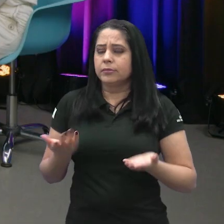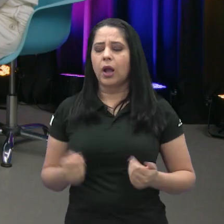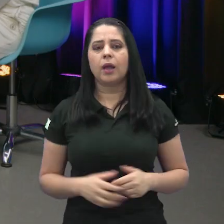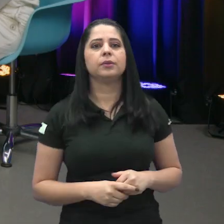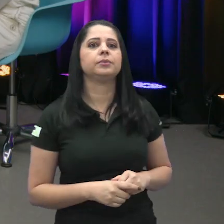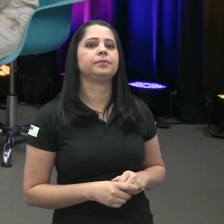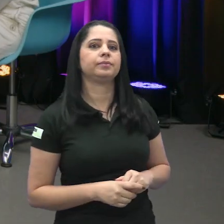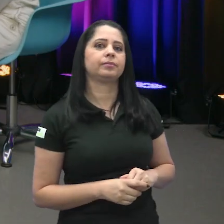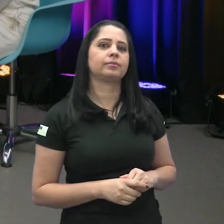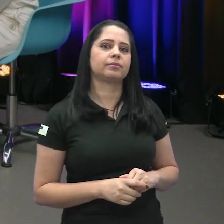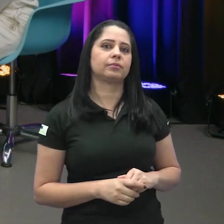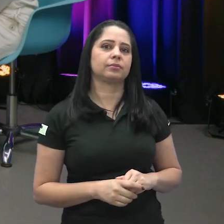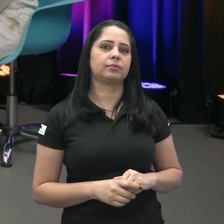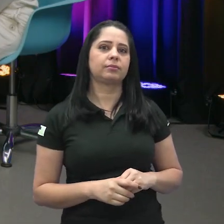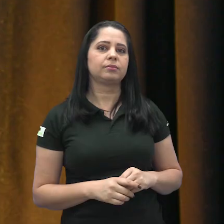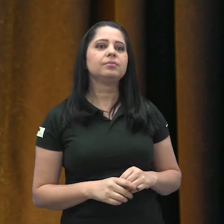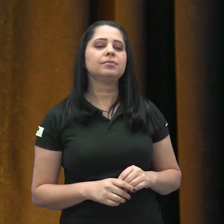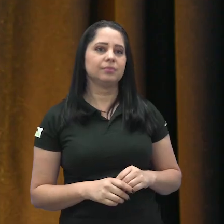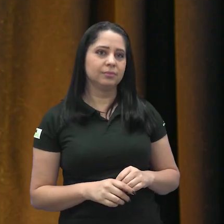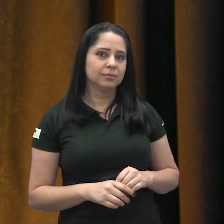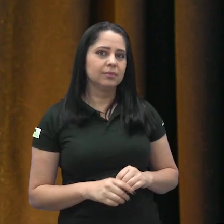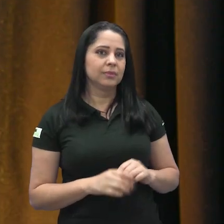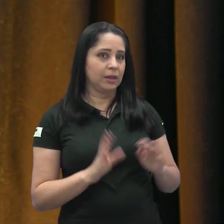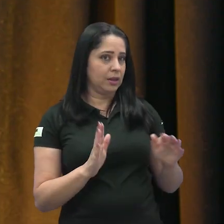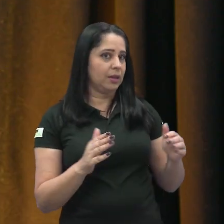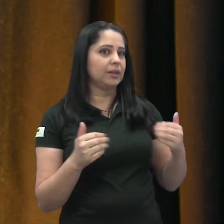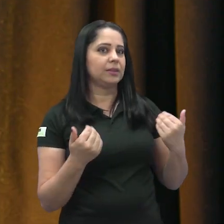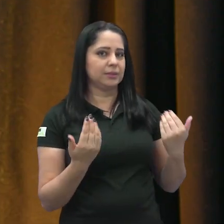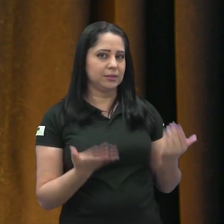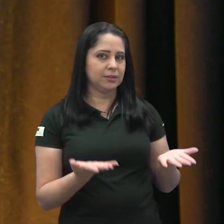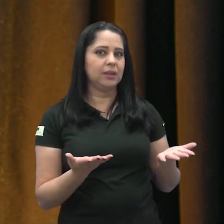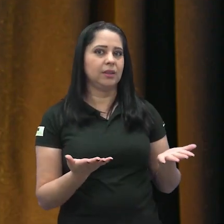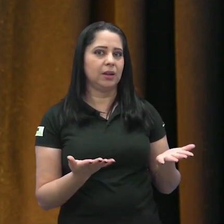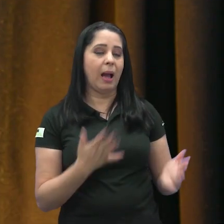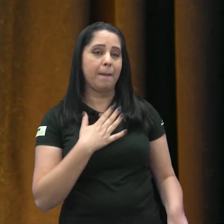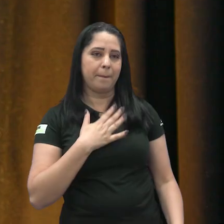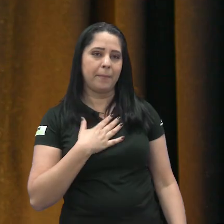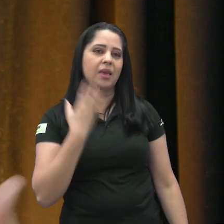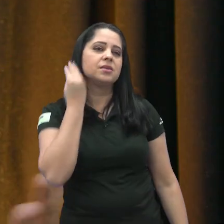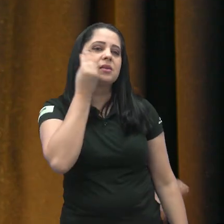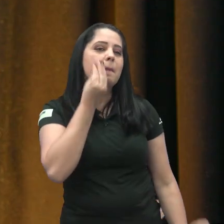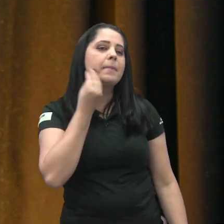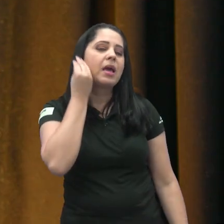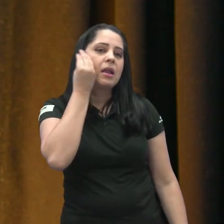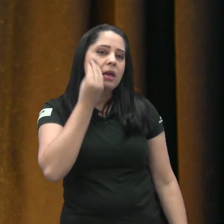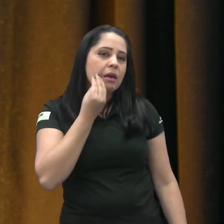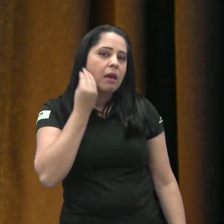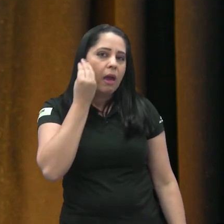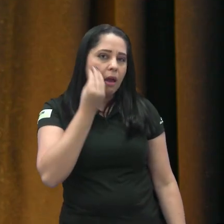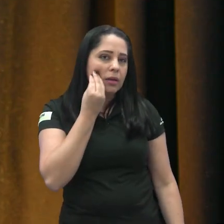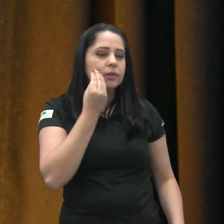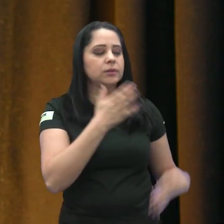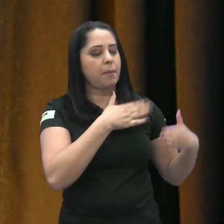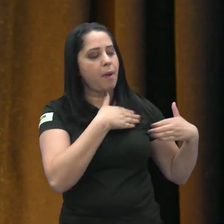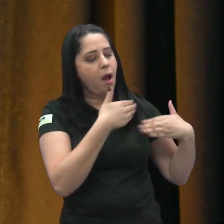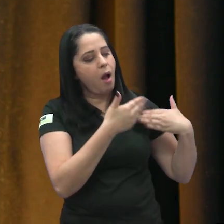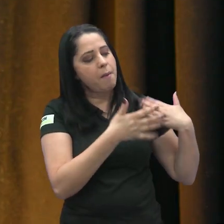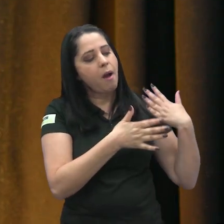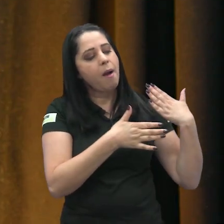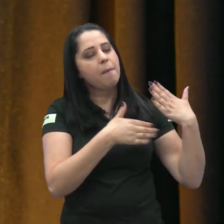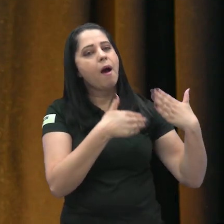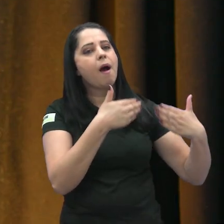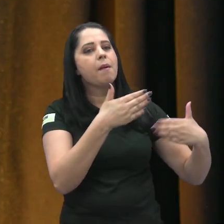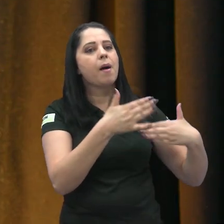né? Isso é posso dizer também, viu, Priscila, que a minha experiência de vida me levou a um